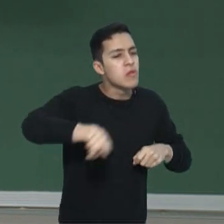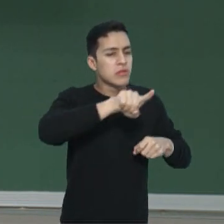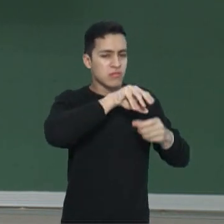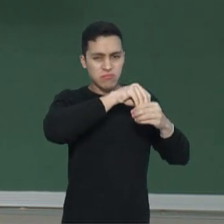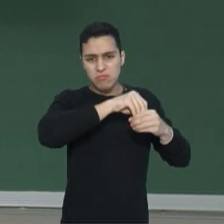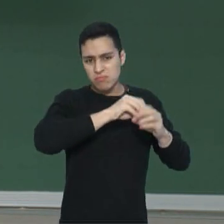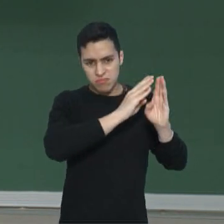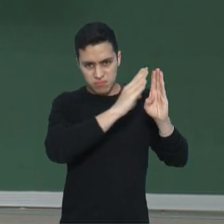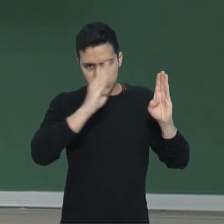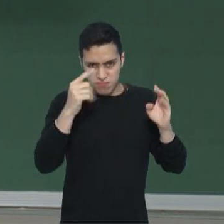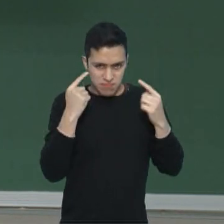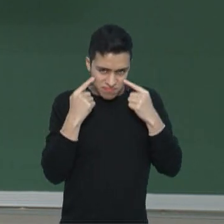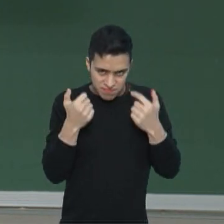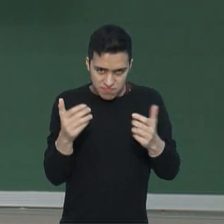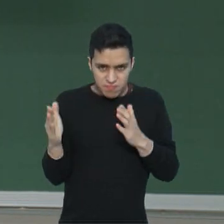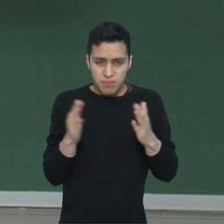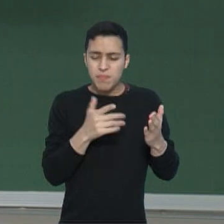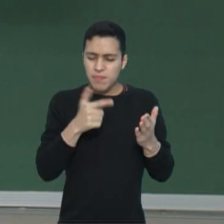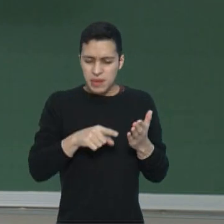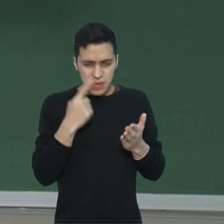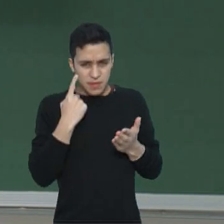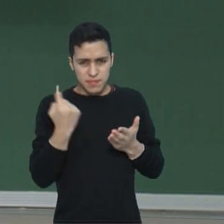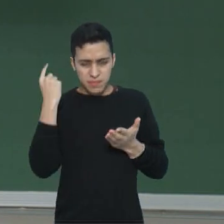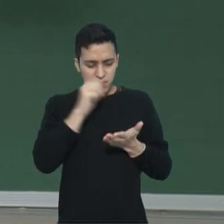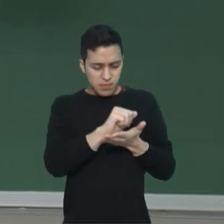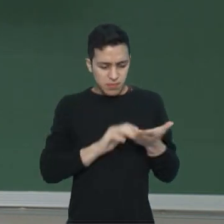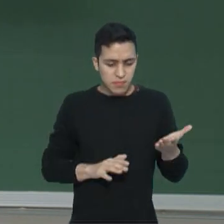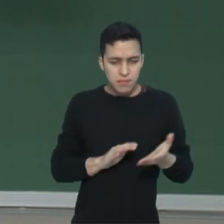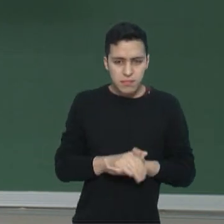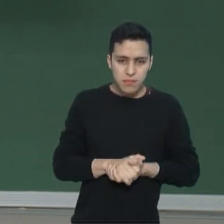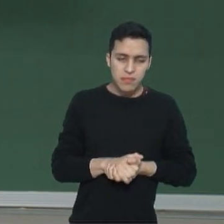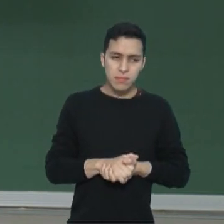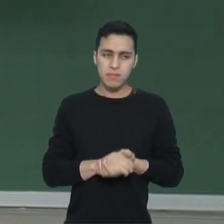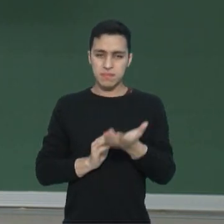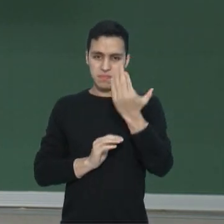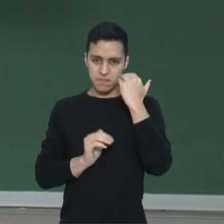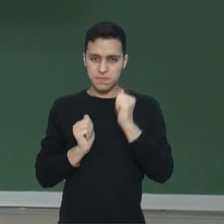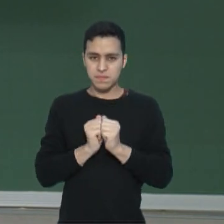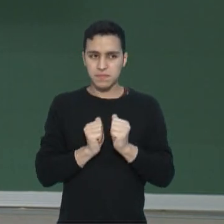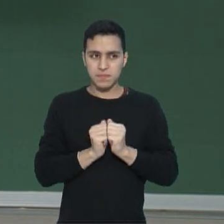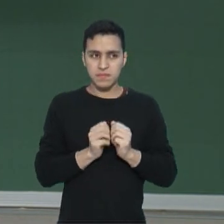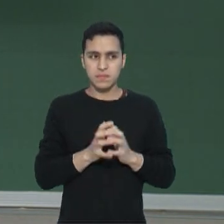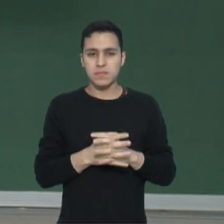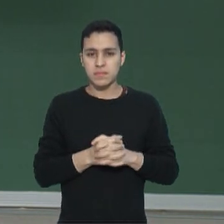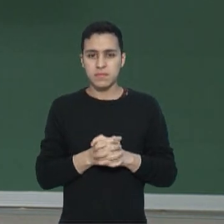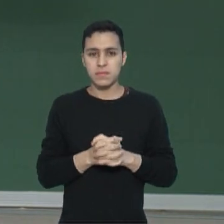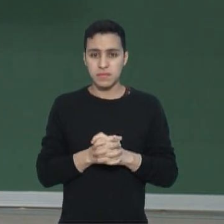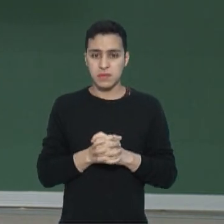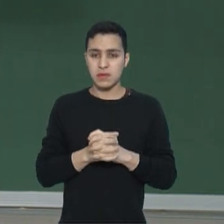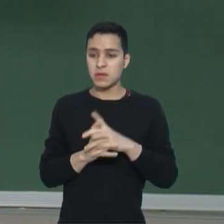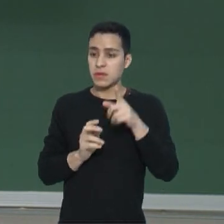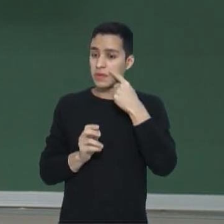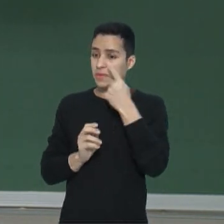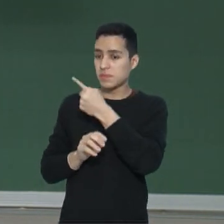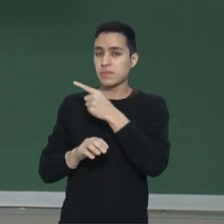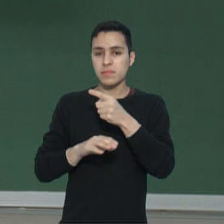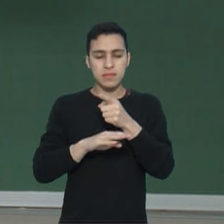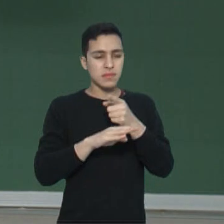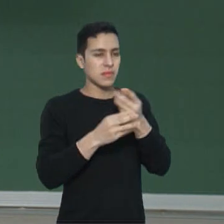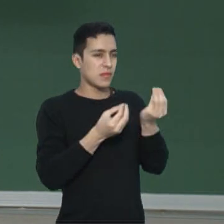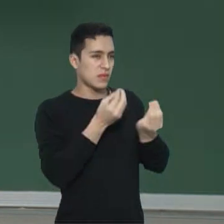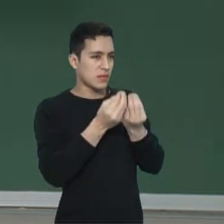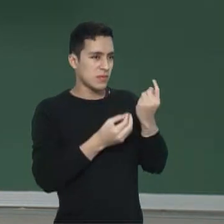biblioteca. Temos mais um exercício, ou a leitura do texto. Vamos conferir. a leitura. Temos o acesso ao